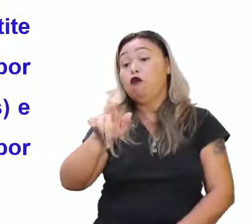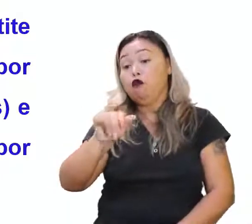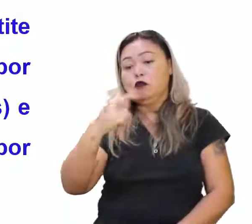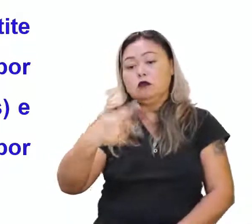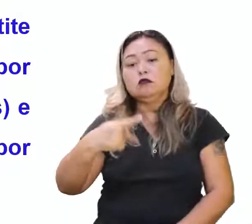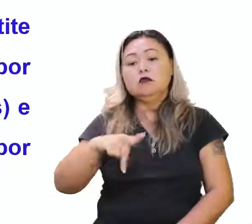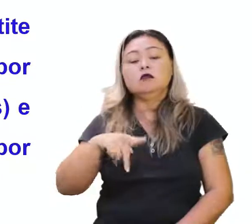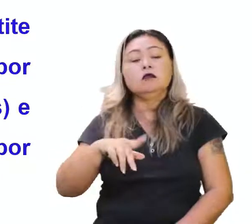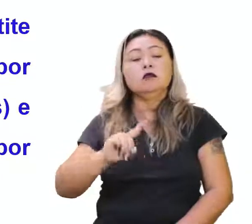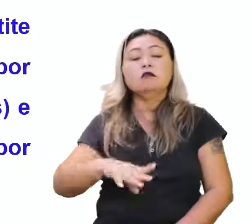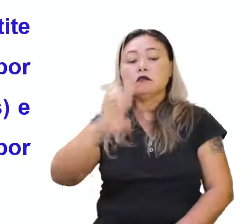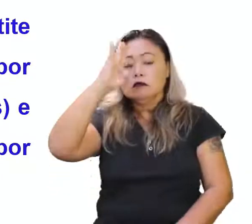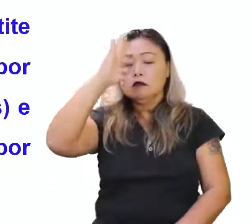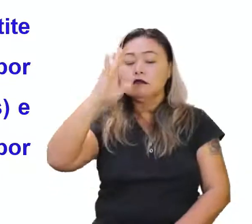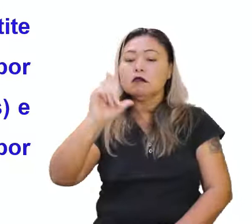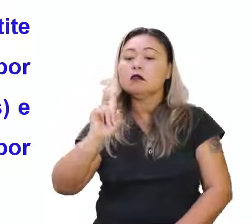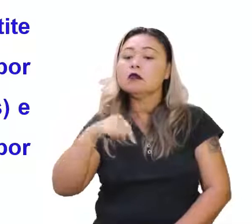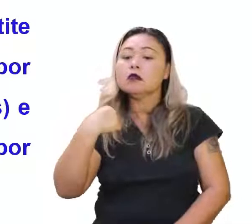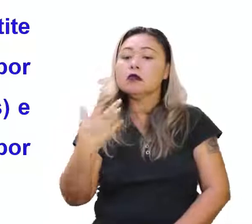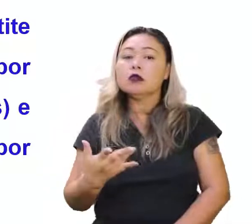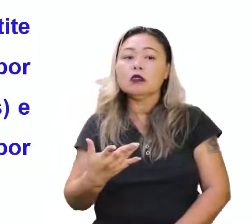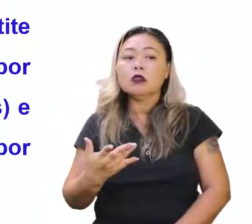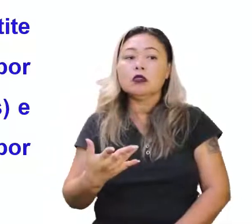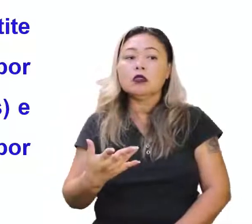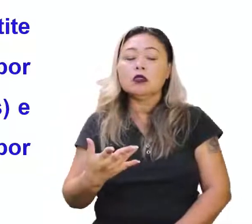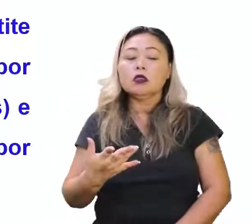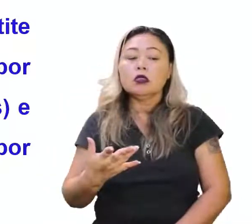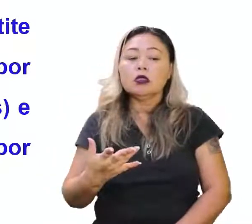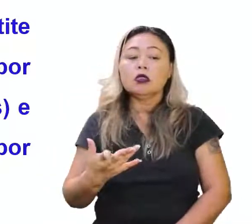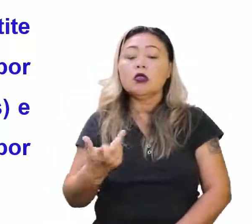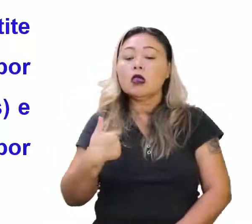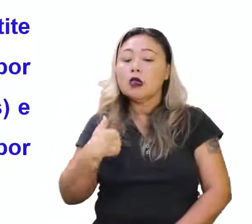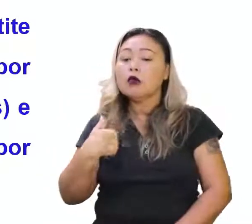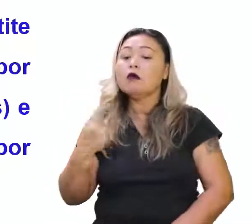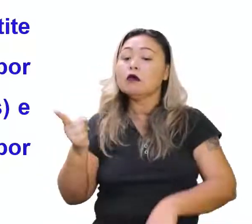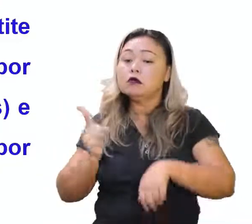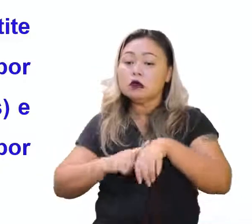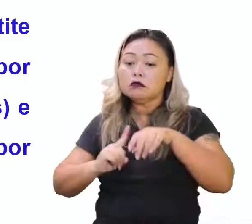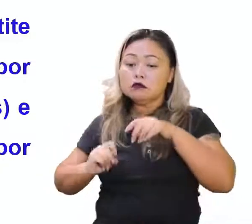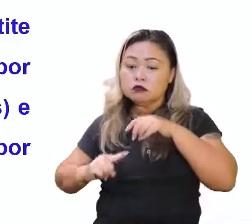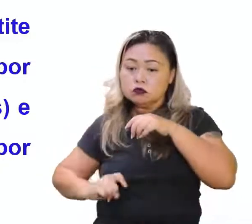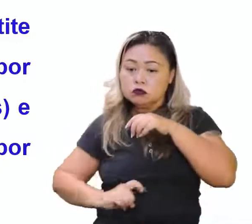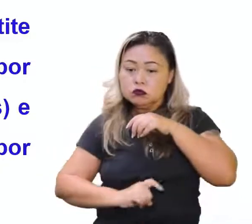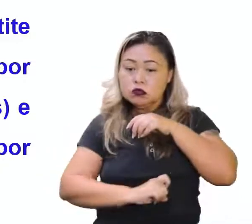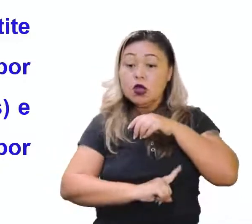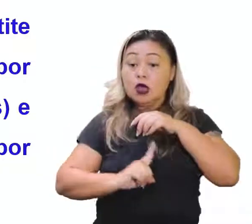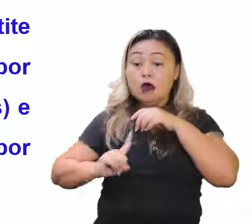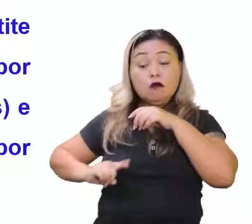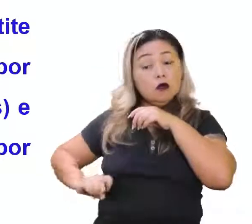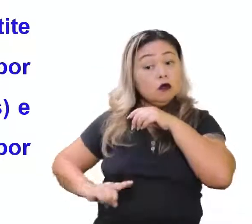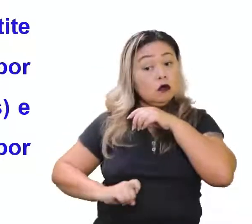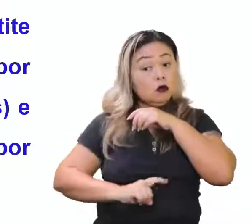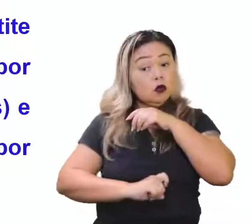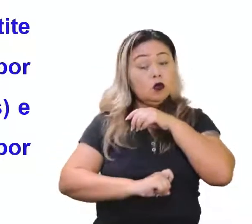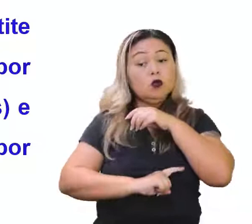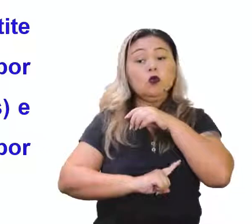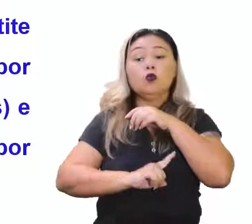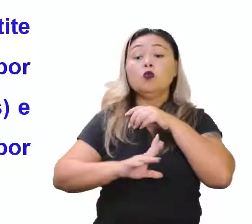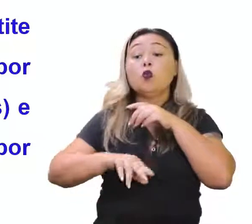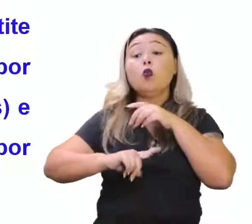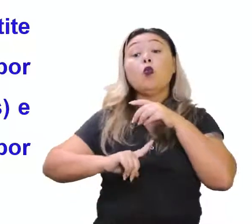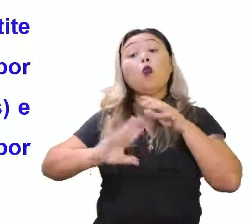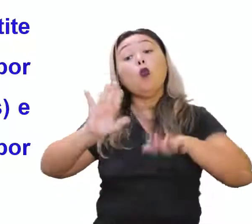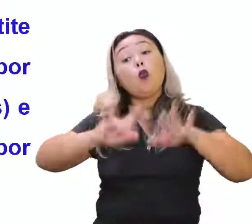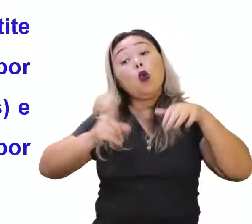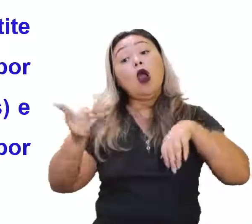bom? Principalmente aquelas causadas por verminoses. Essas verminoses aqui, quando